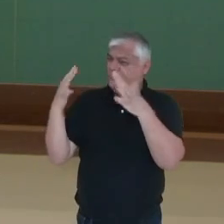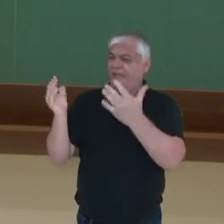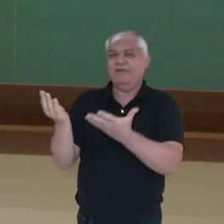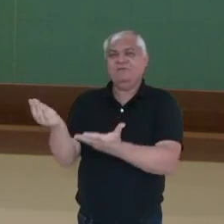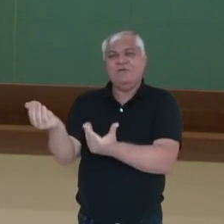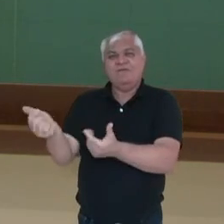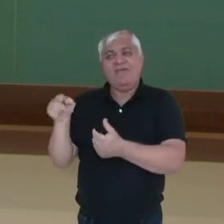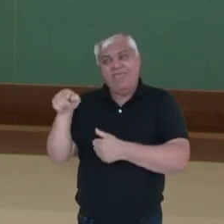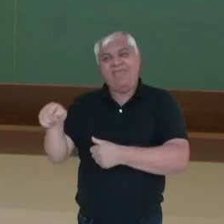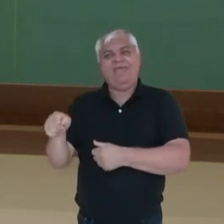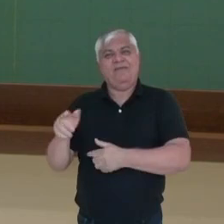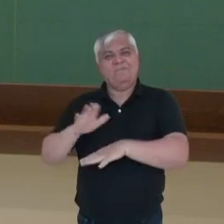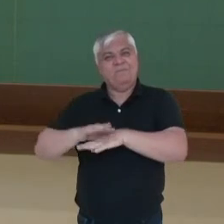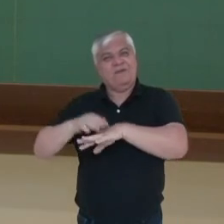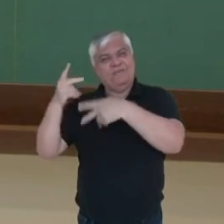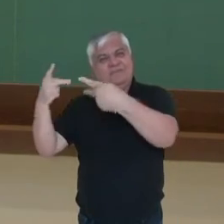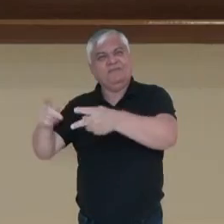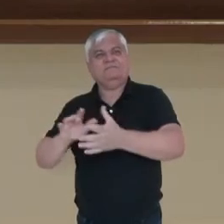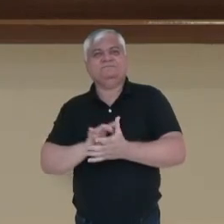Percebe?